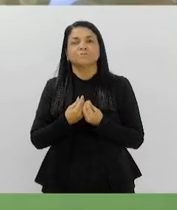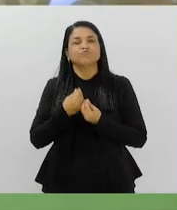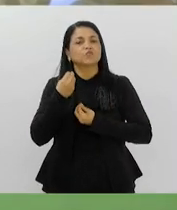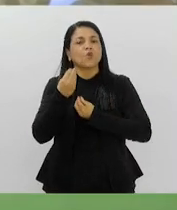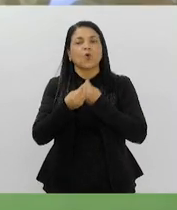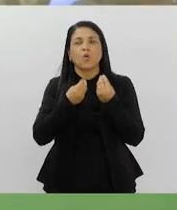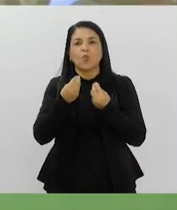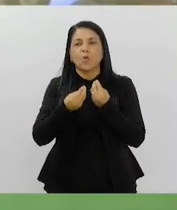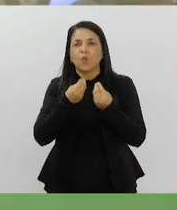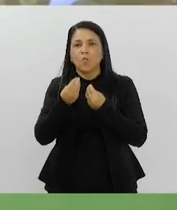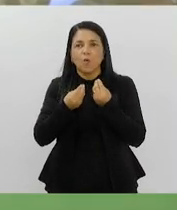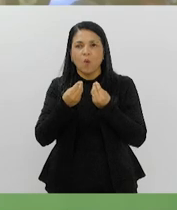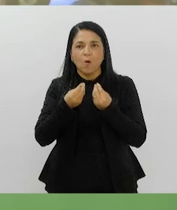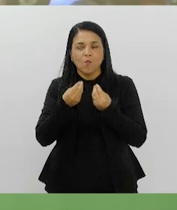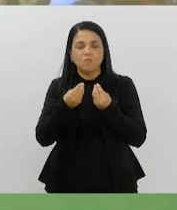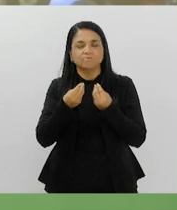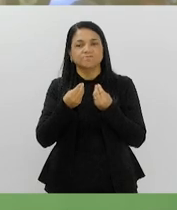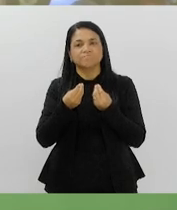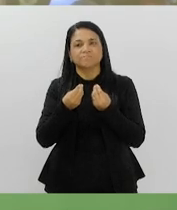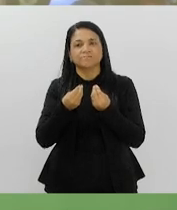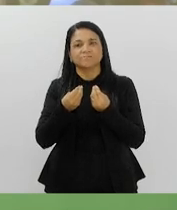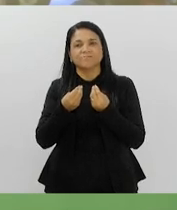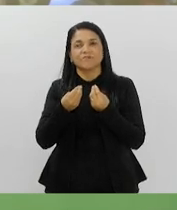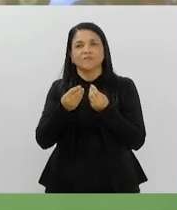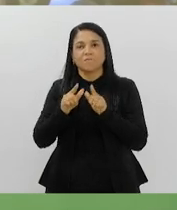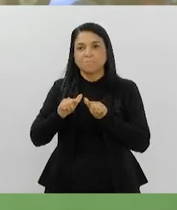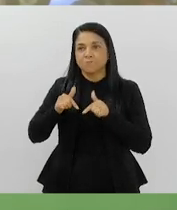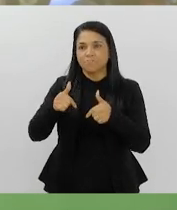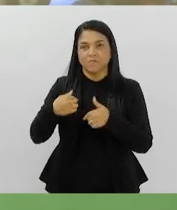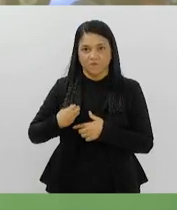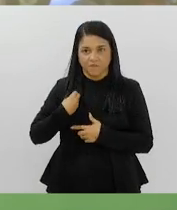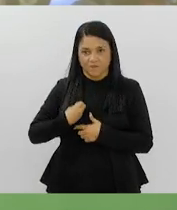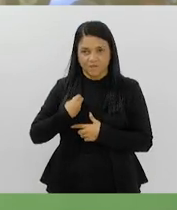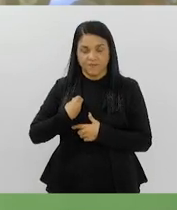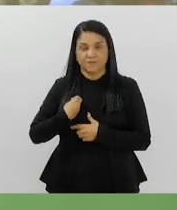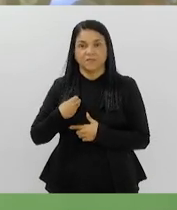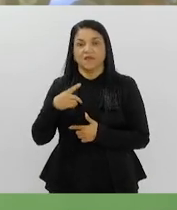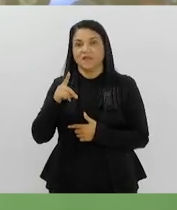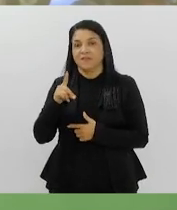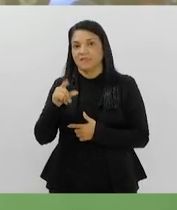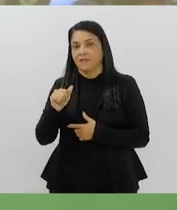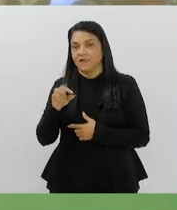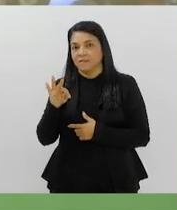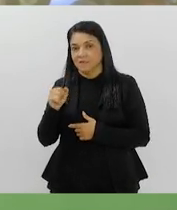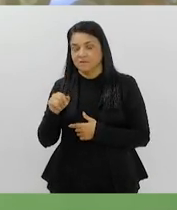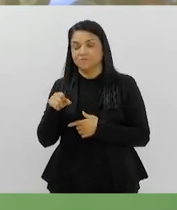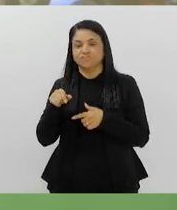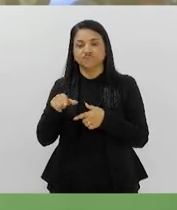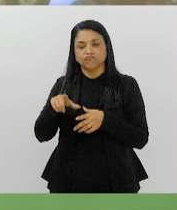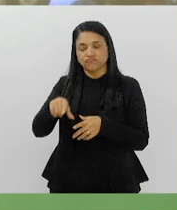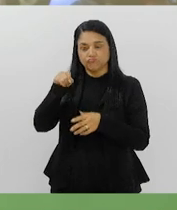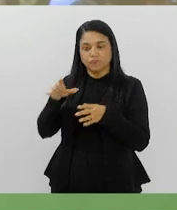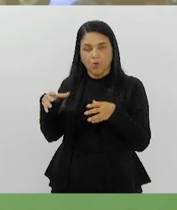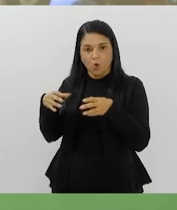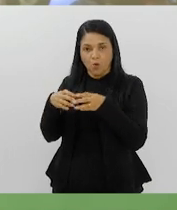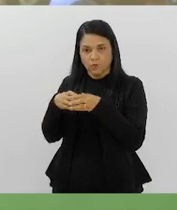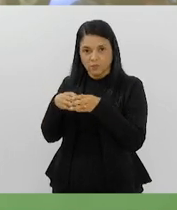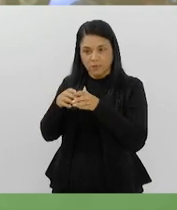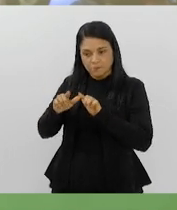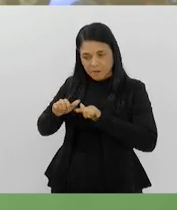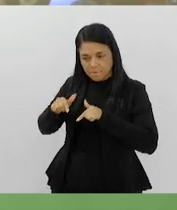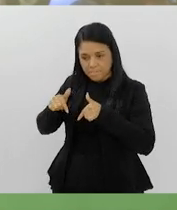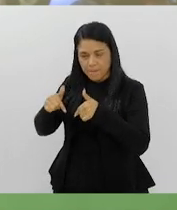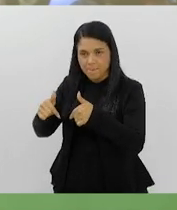Vida. Nós atuamos em algumas datas comemorativas. E aí nós escolhemos uma comunidade em específico para estar intensificando essas